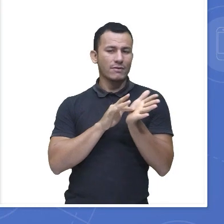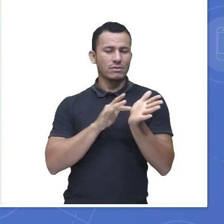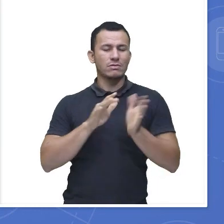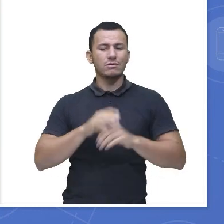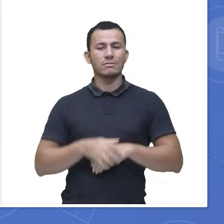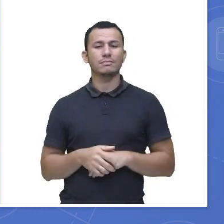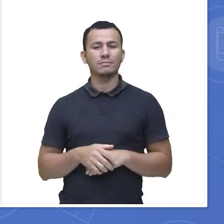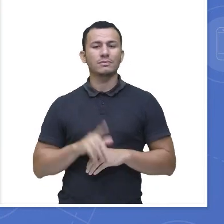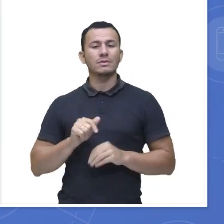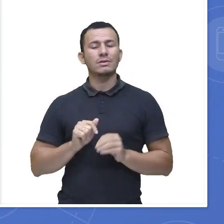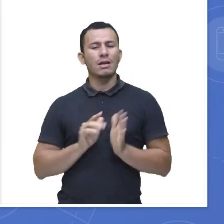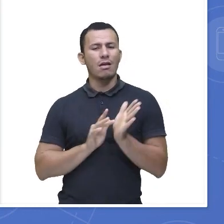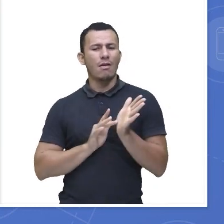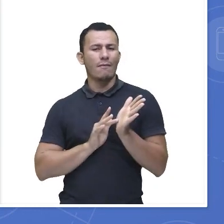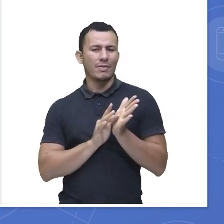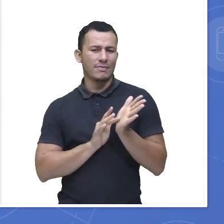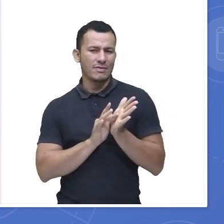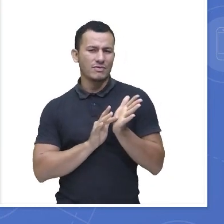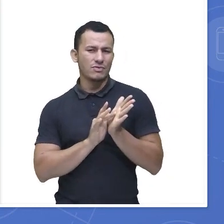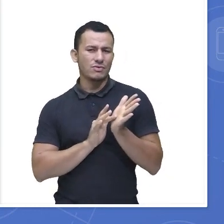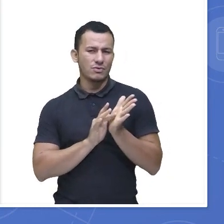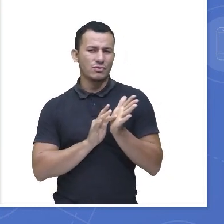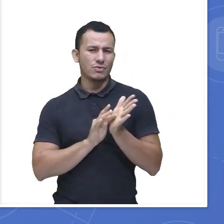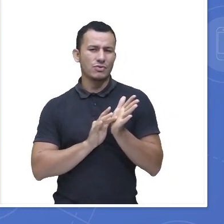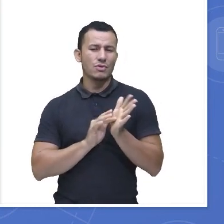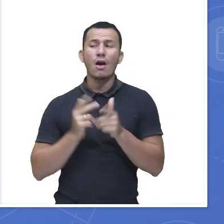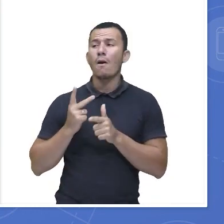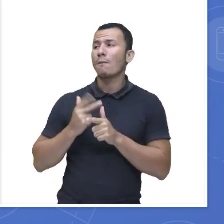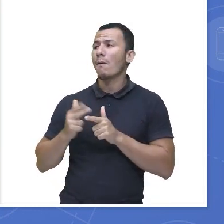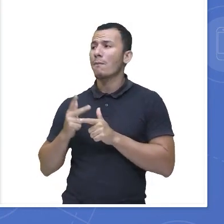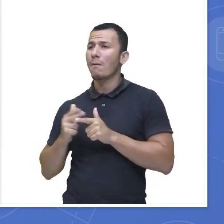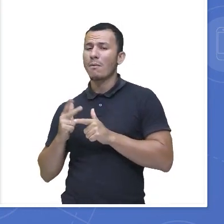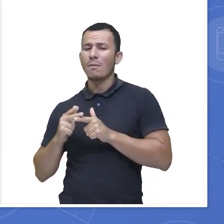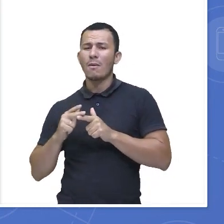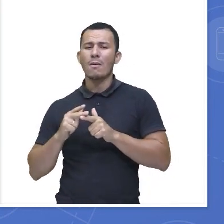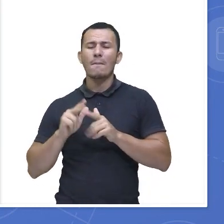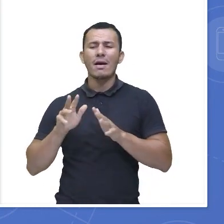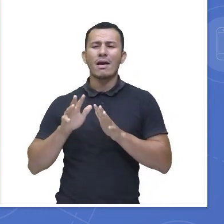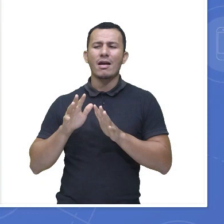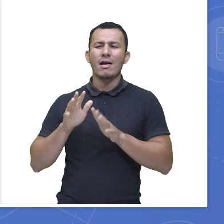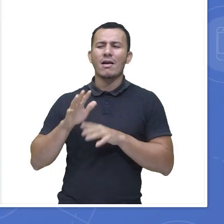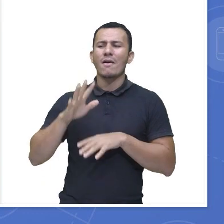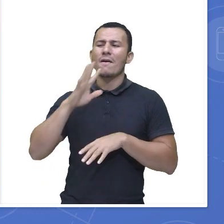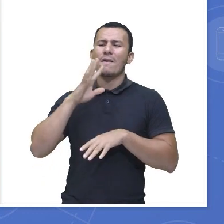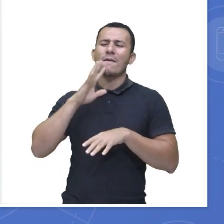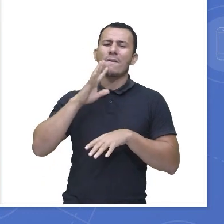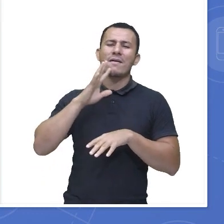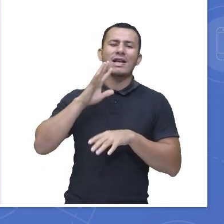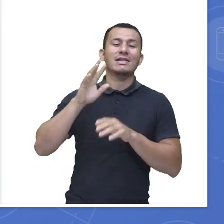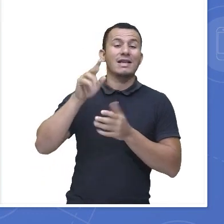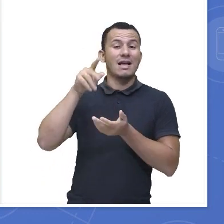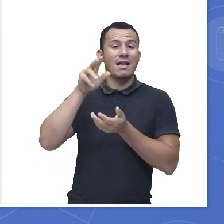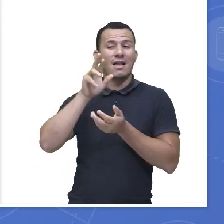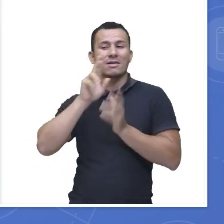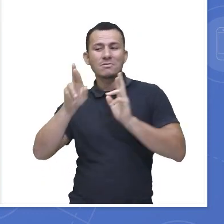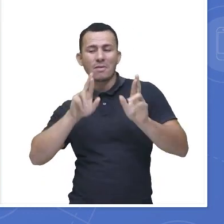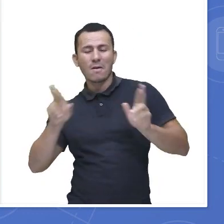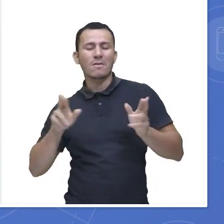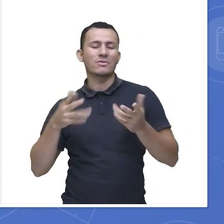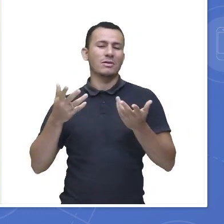significa o ato de fingir desconhecer a resposta para algo, né?